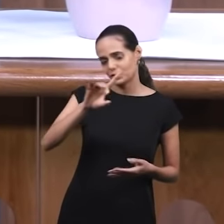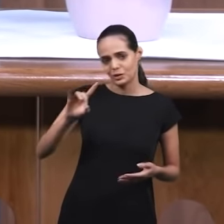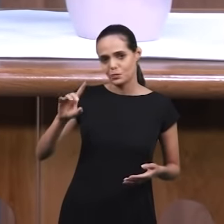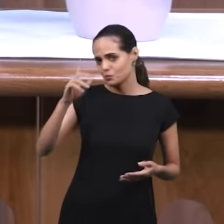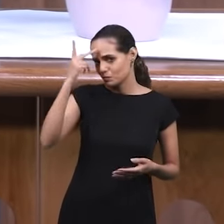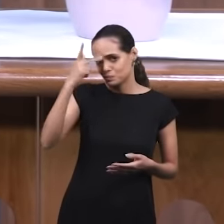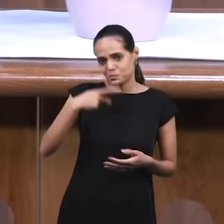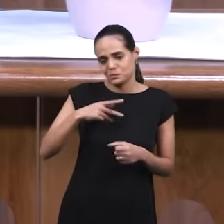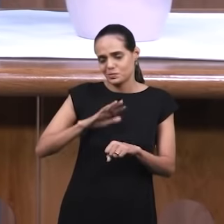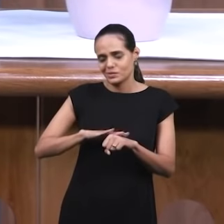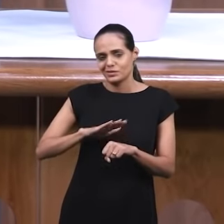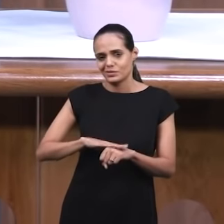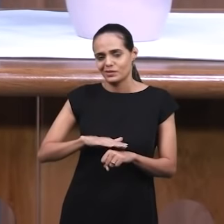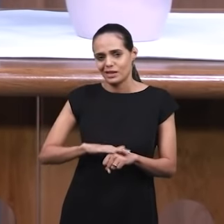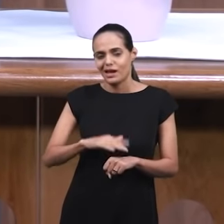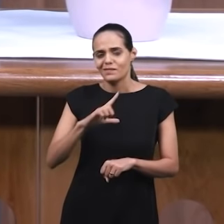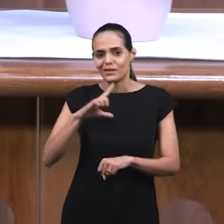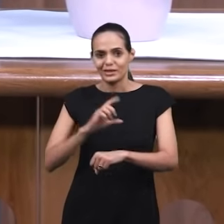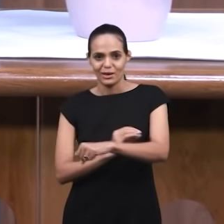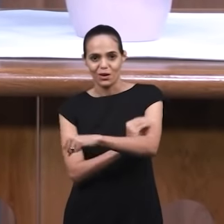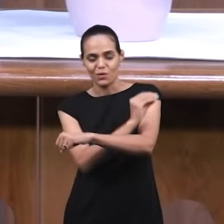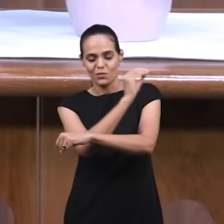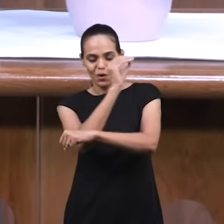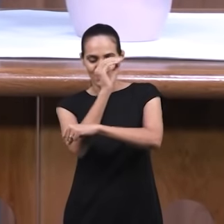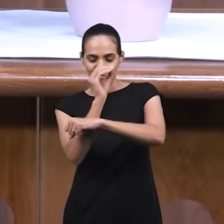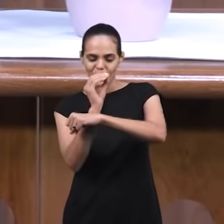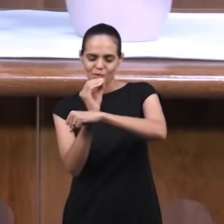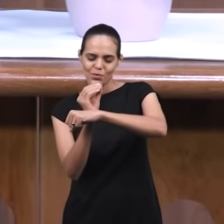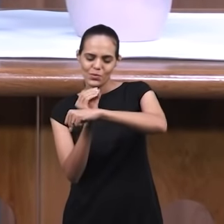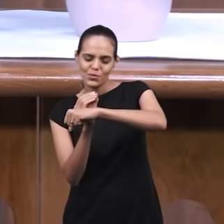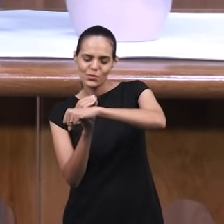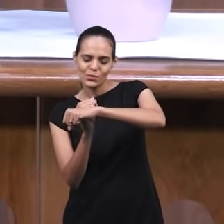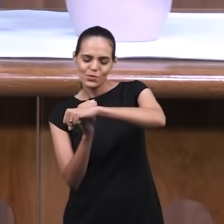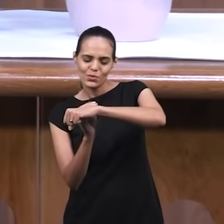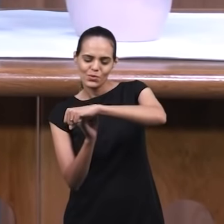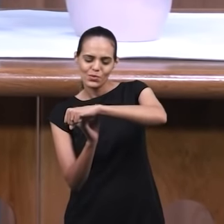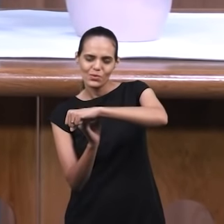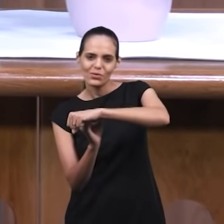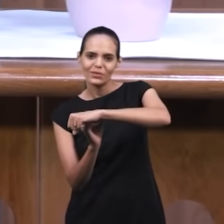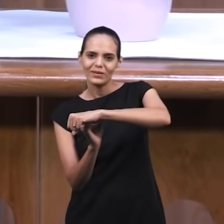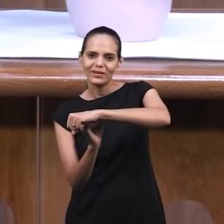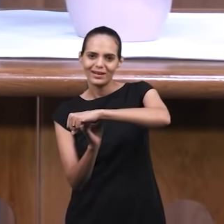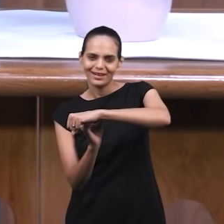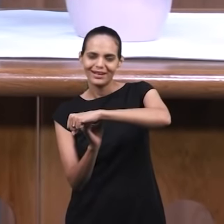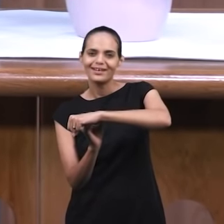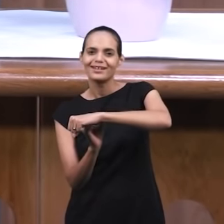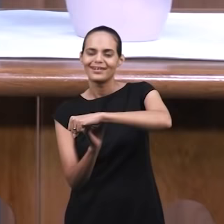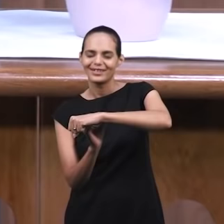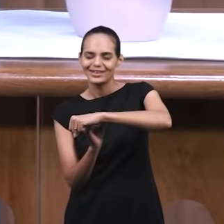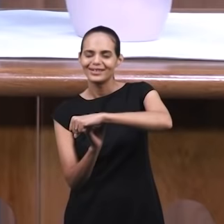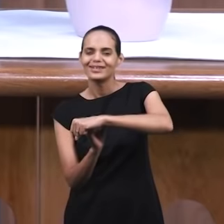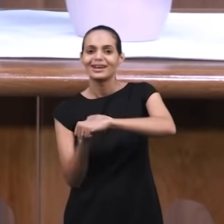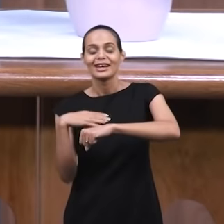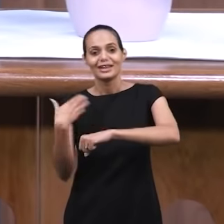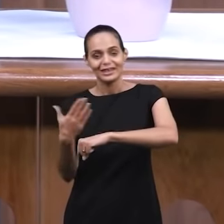nós terá o seu ocaso, ou seja, terá o seu pôr de sol. Por isso,